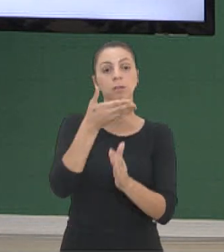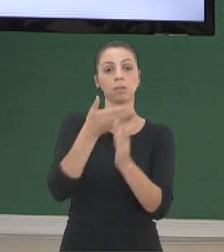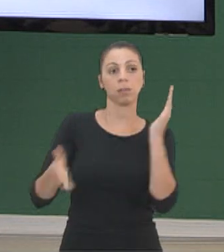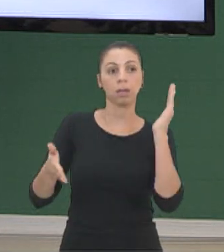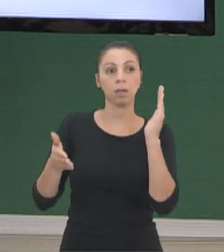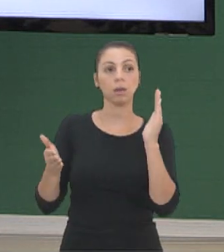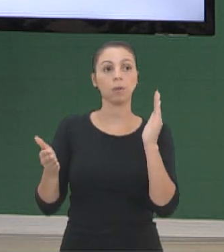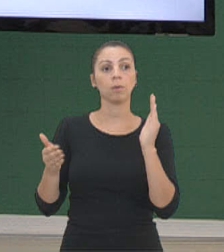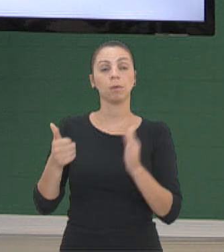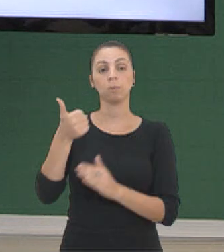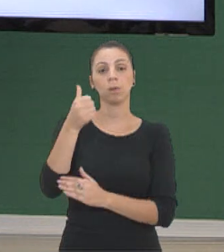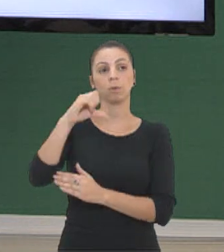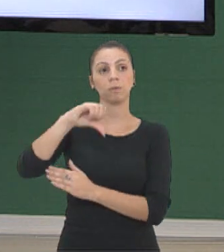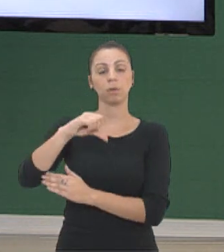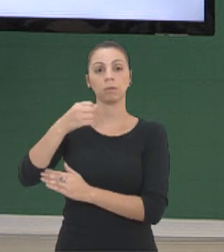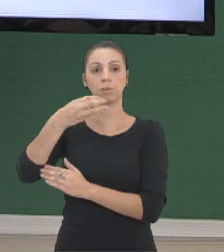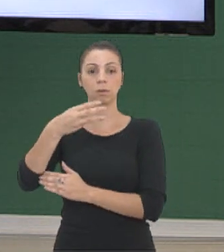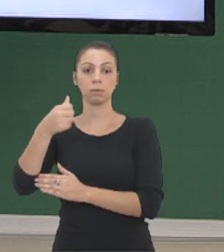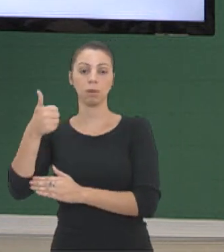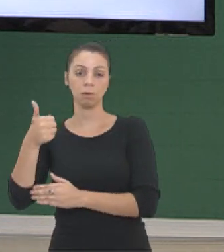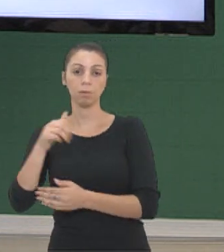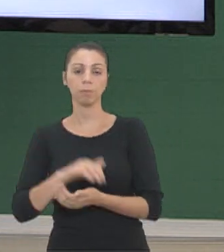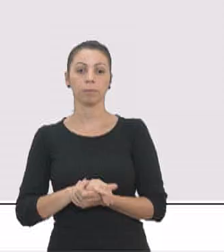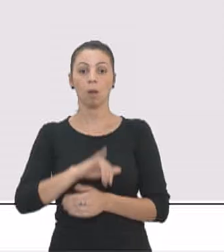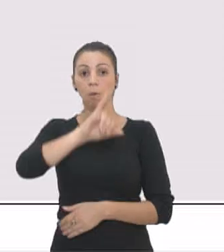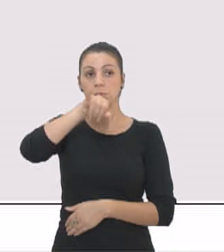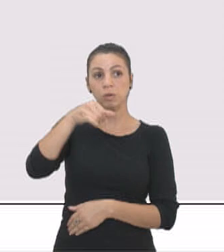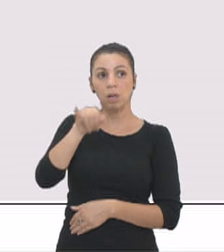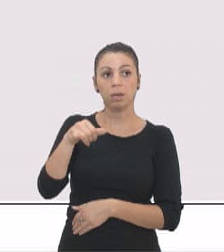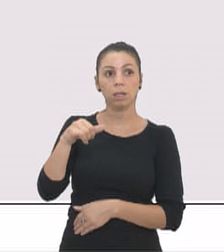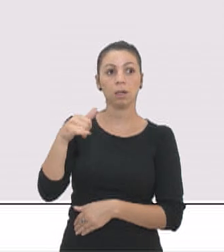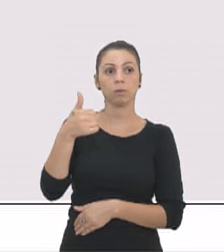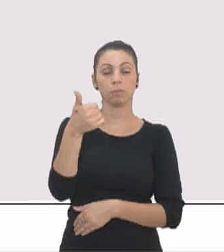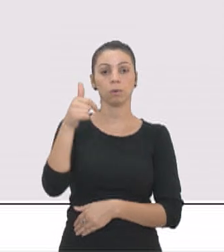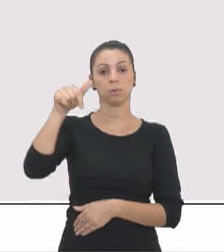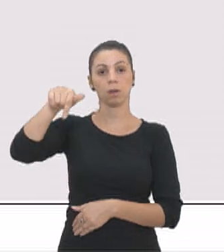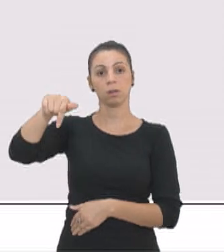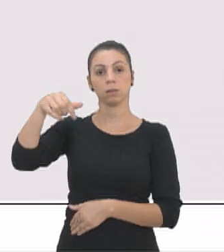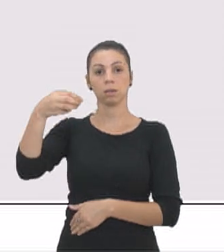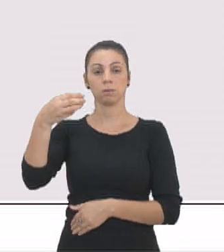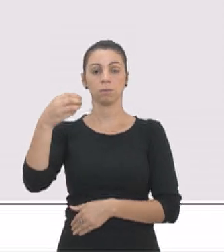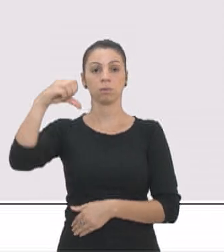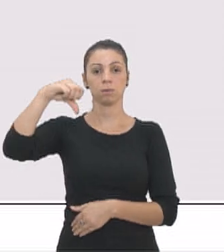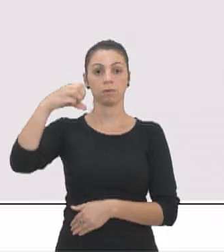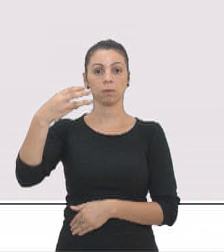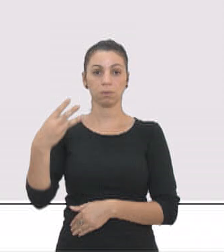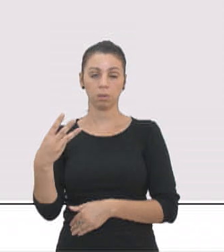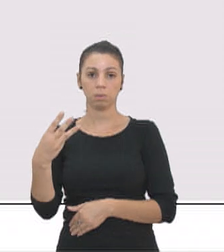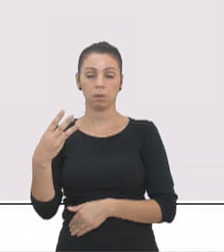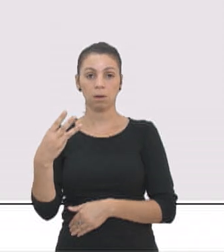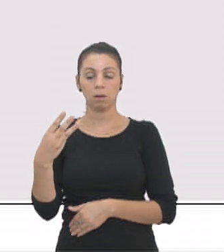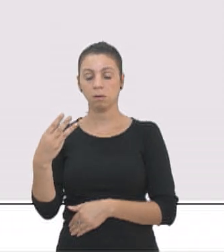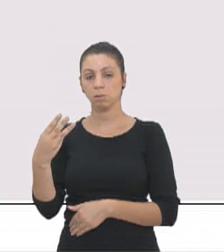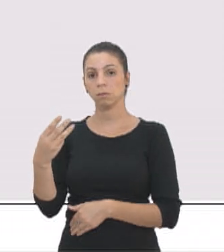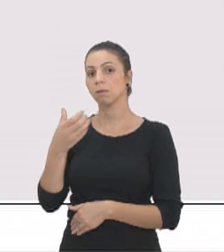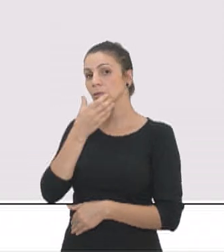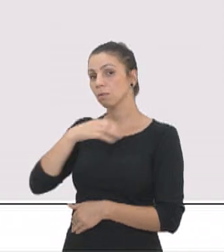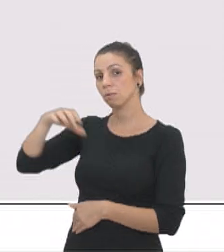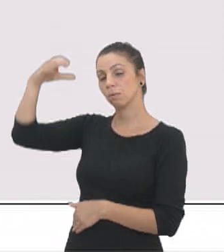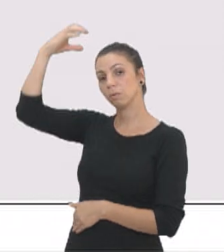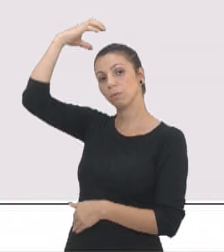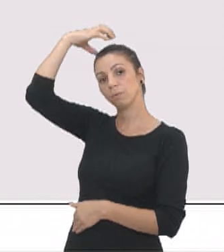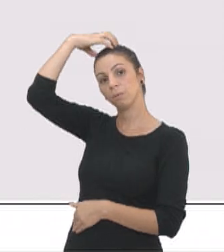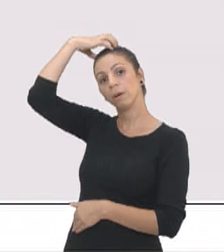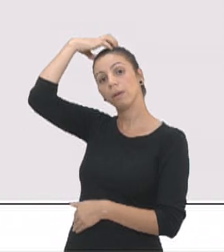1981. Em janeiro de 93, a Convenção declara o rei culpado. Como vamos